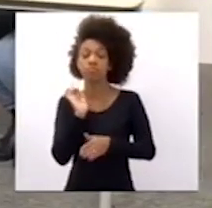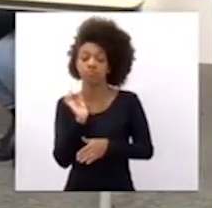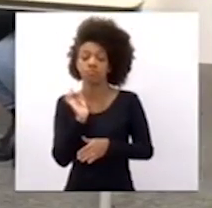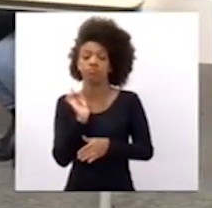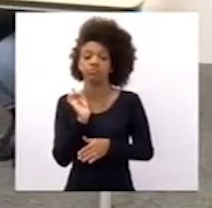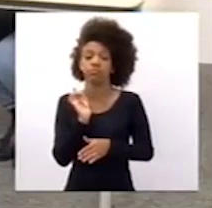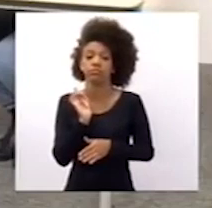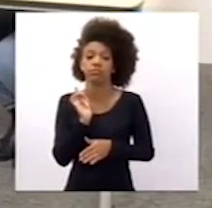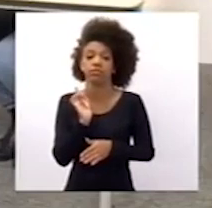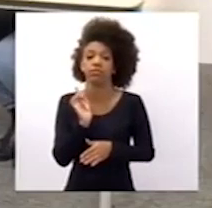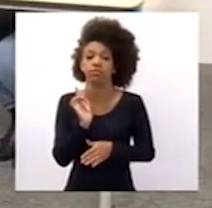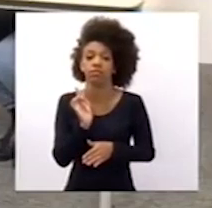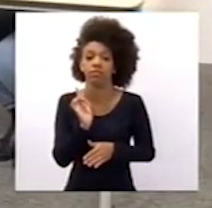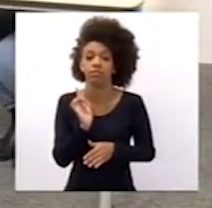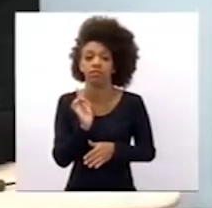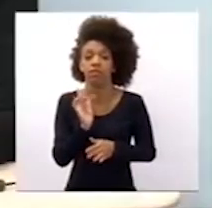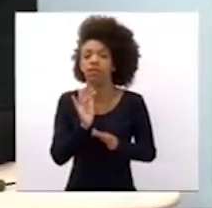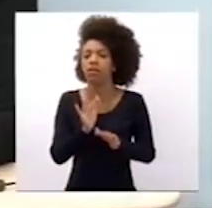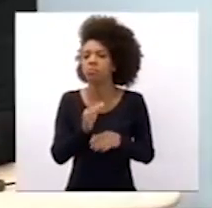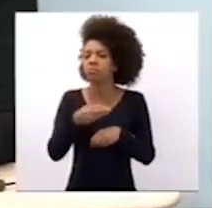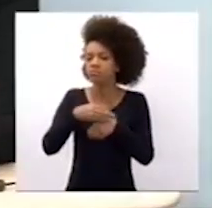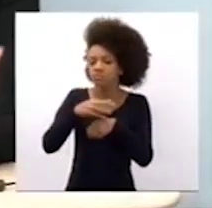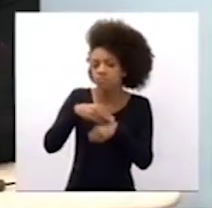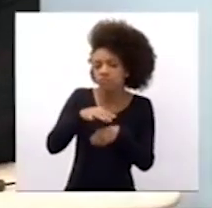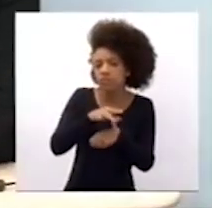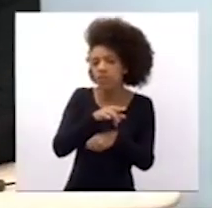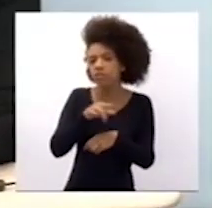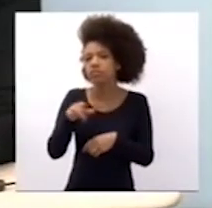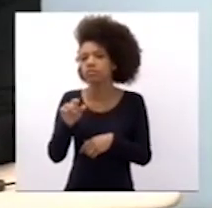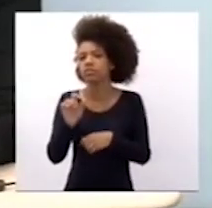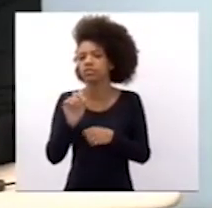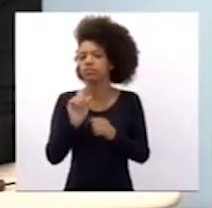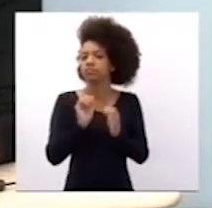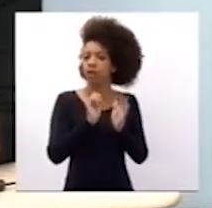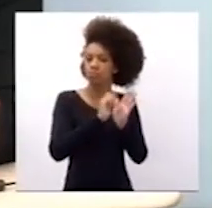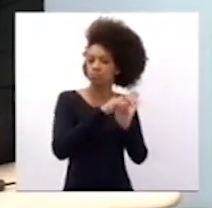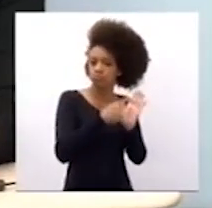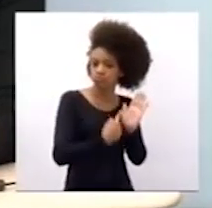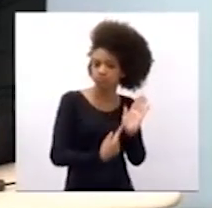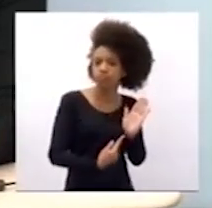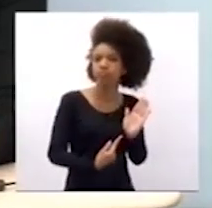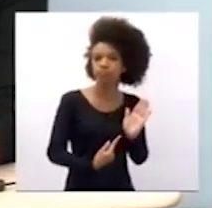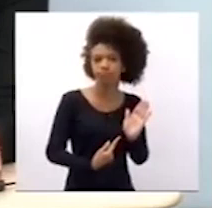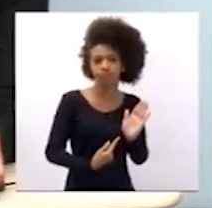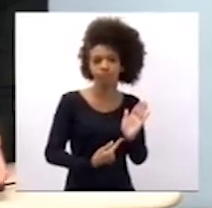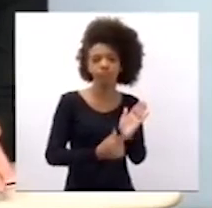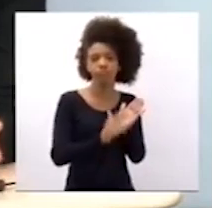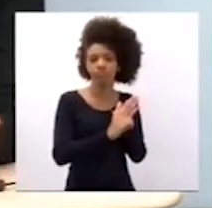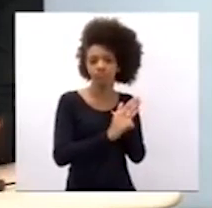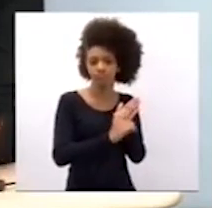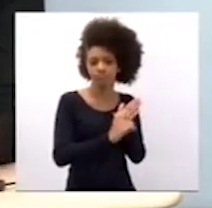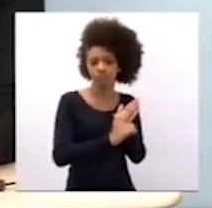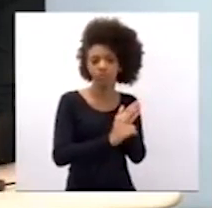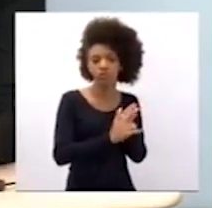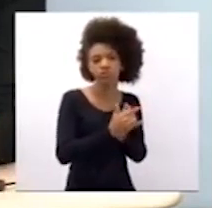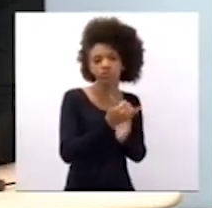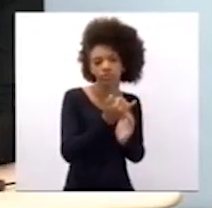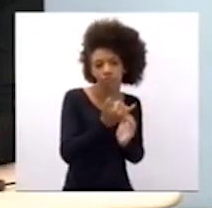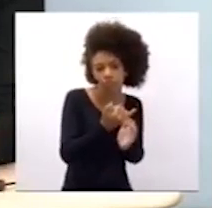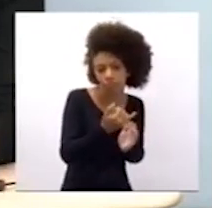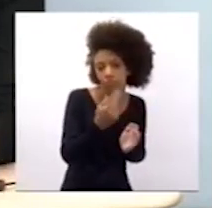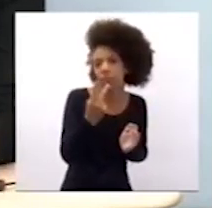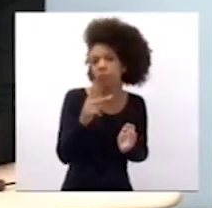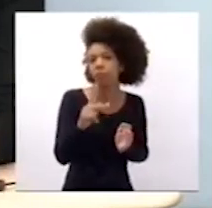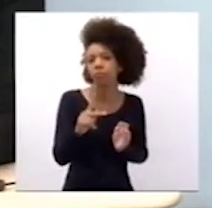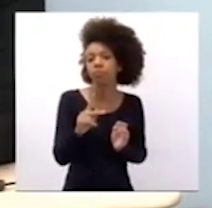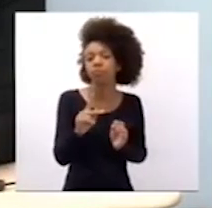iniciar, eu sugiro que vocês peguem aí o caderno de vocês, o bloco de anotação, a sua caneta,